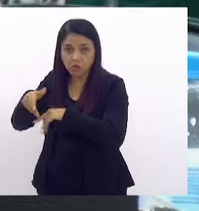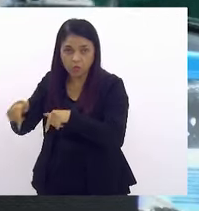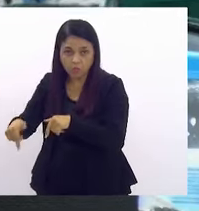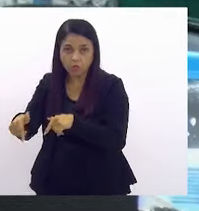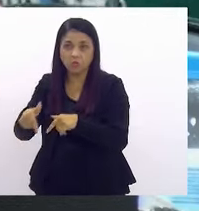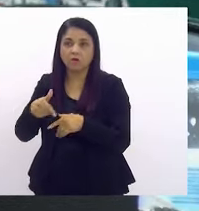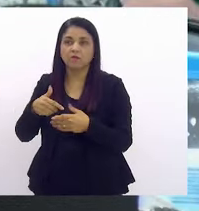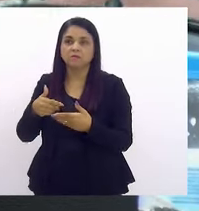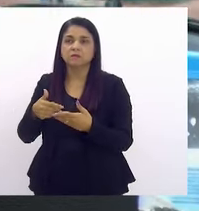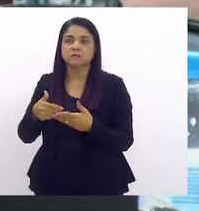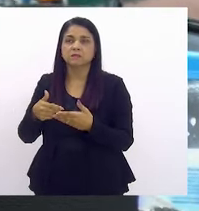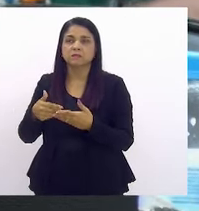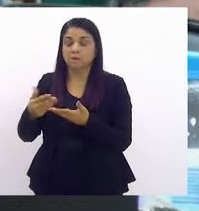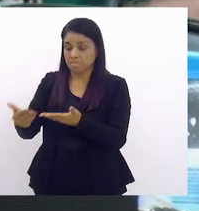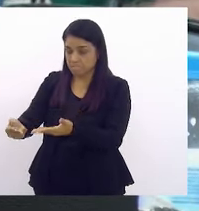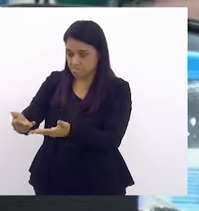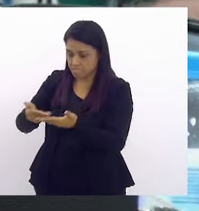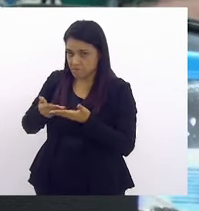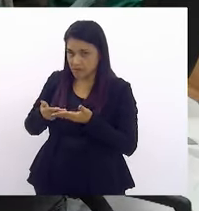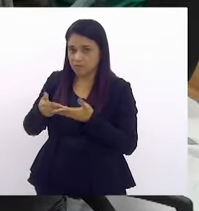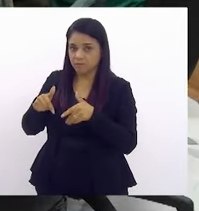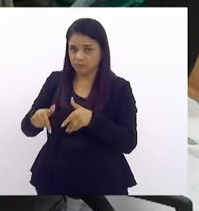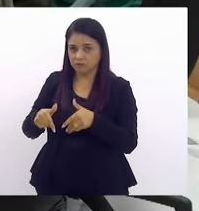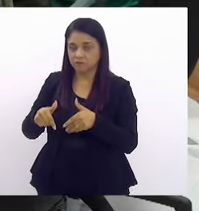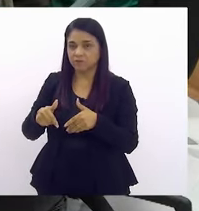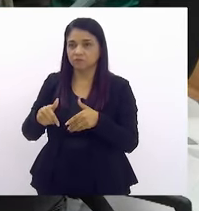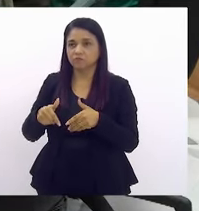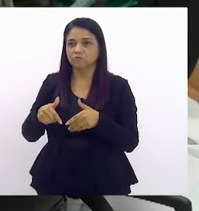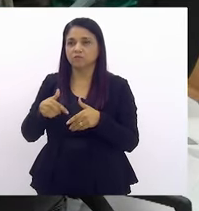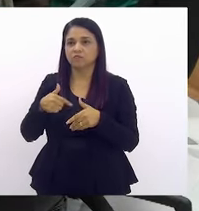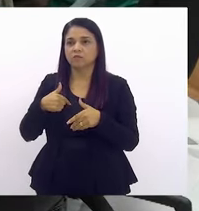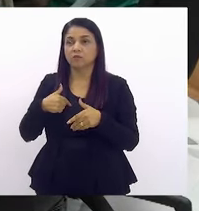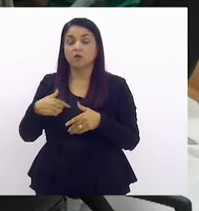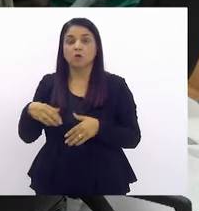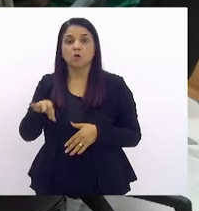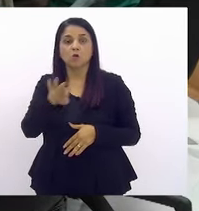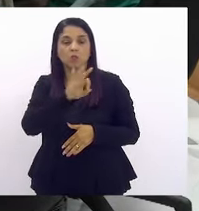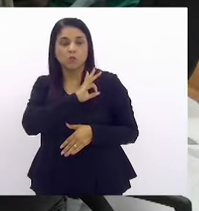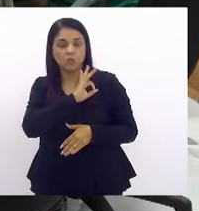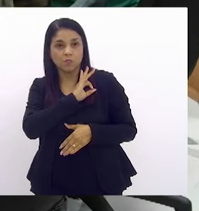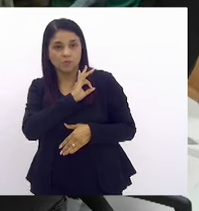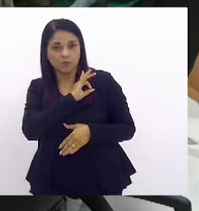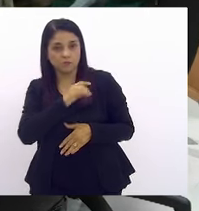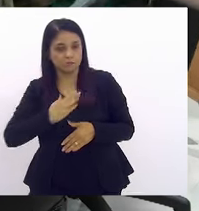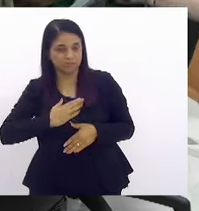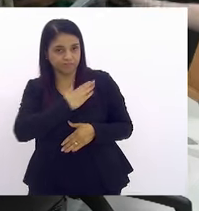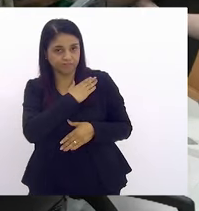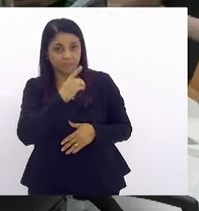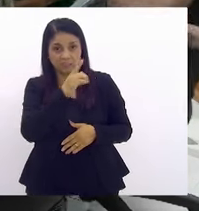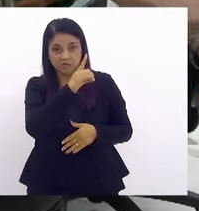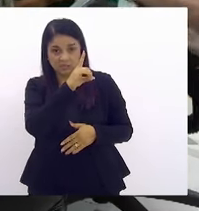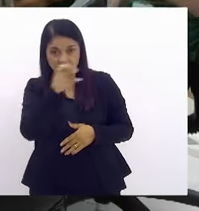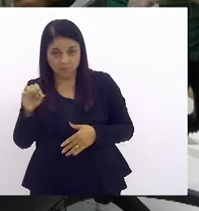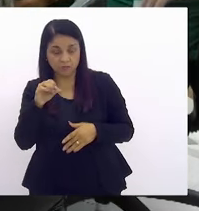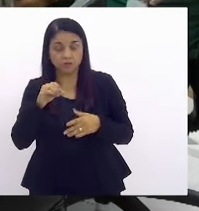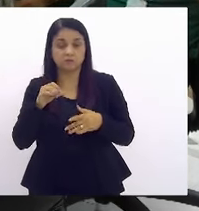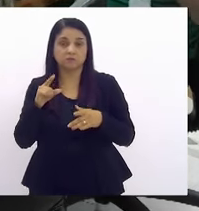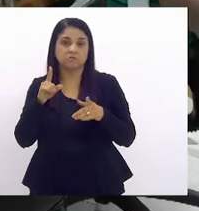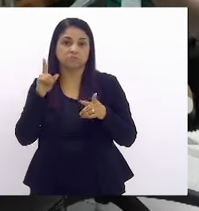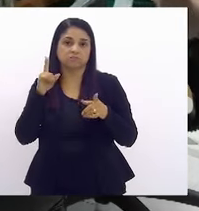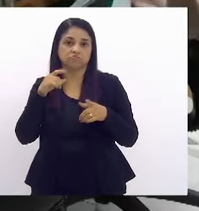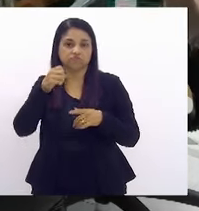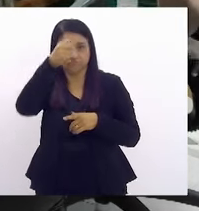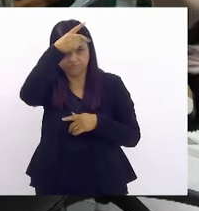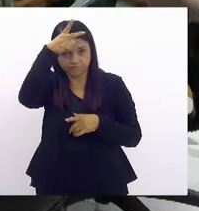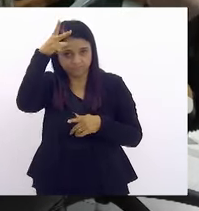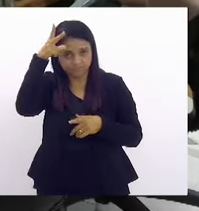nosso mandato, a gente isso vem acontecendo. Oficia o comandante da Polícia Militar, estamos 100% à disposição da Prefeitura de Maricá. Aliás, manda um